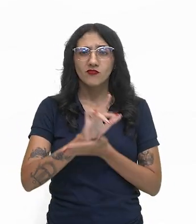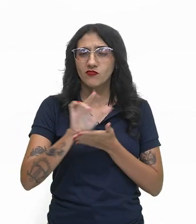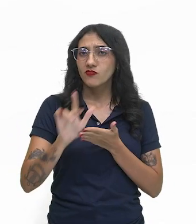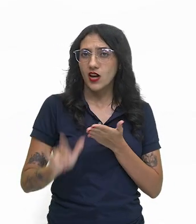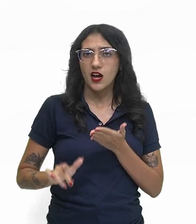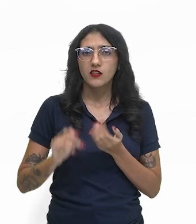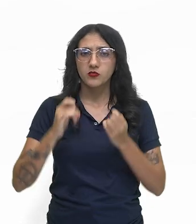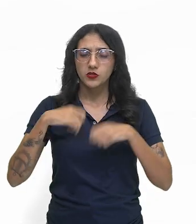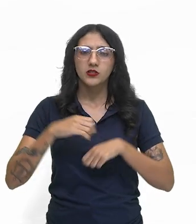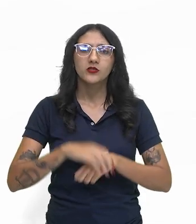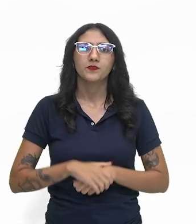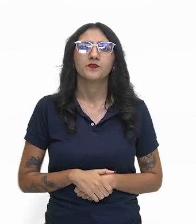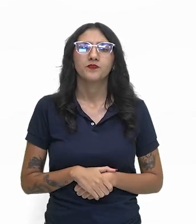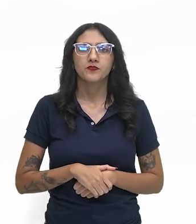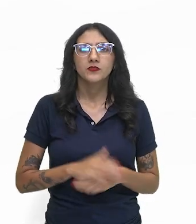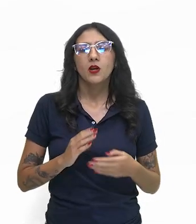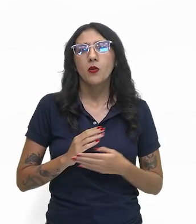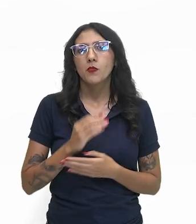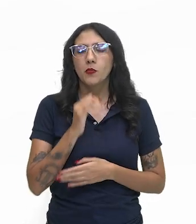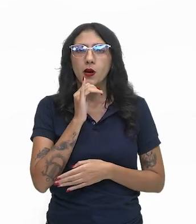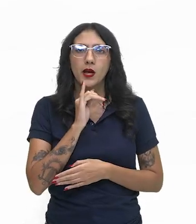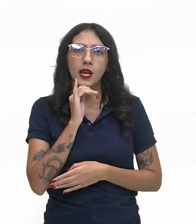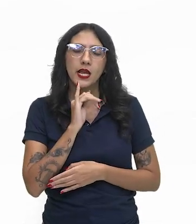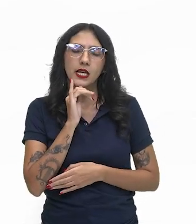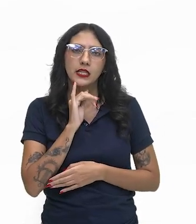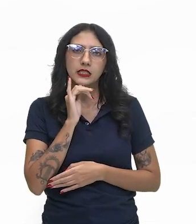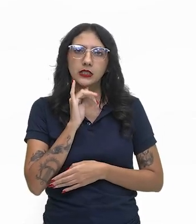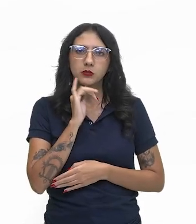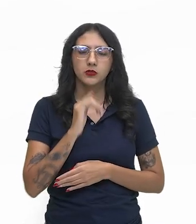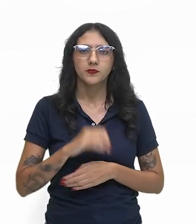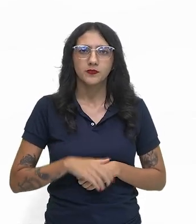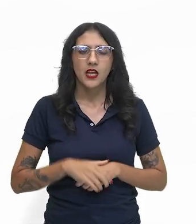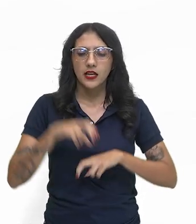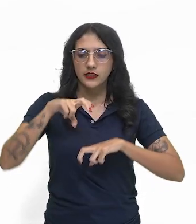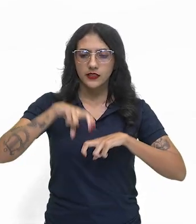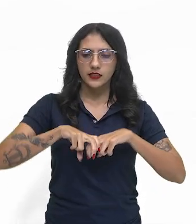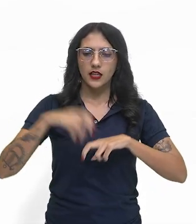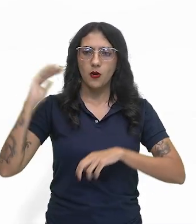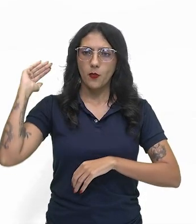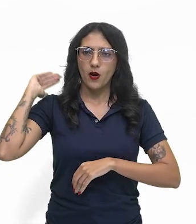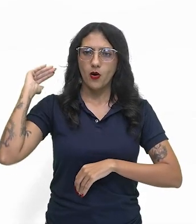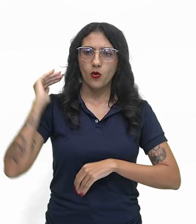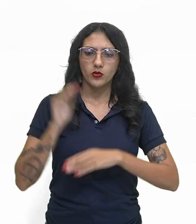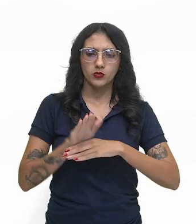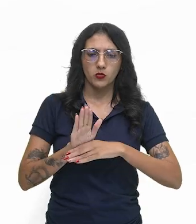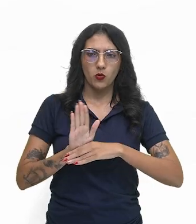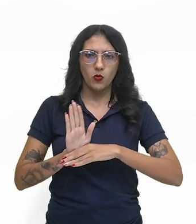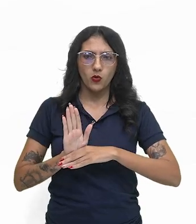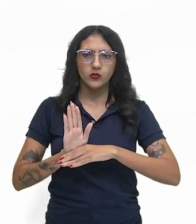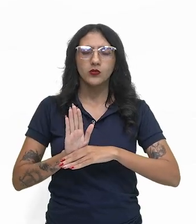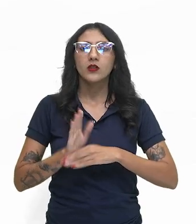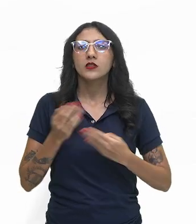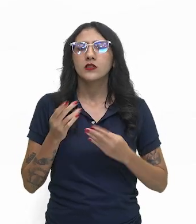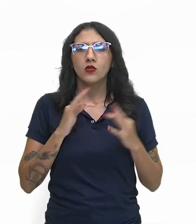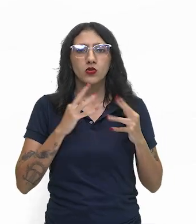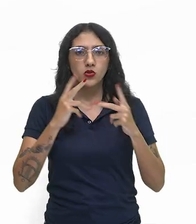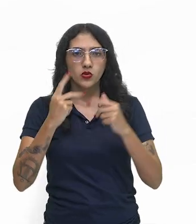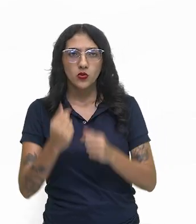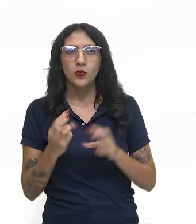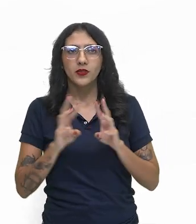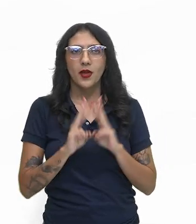aplicações. Uma delas é o encosto do carro. Então, isto aí é envolvido porque todo o